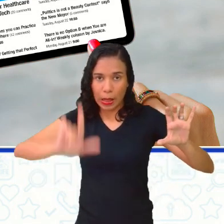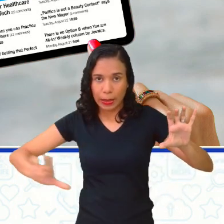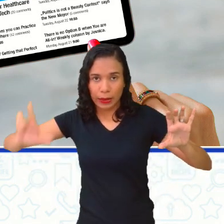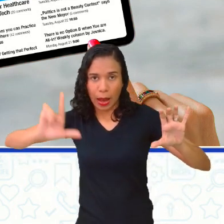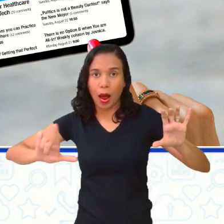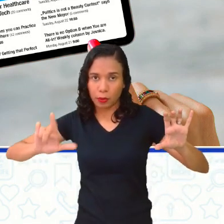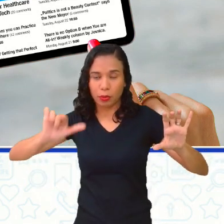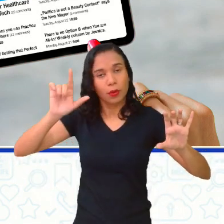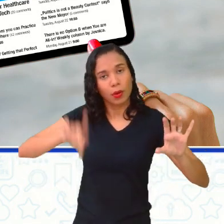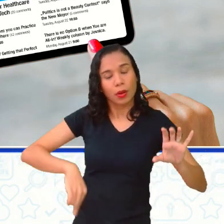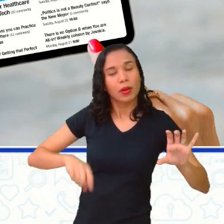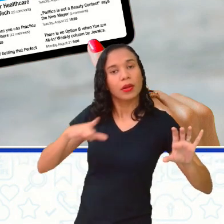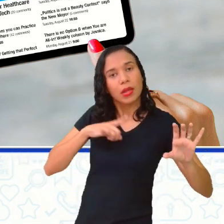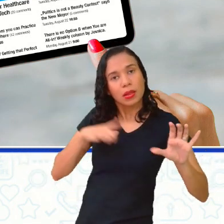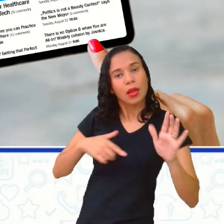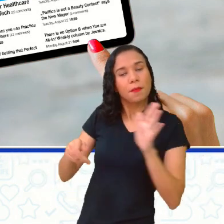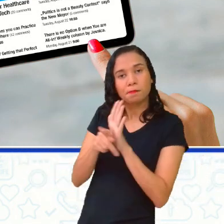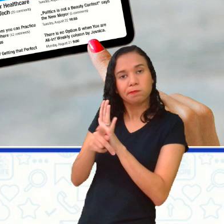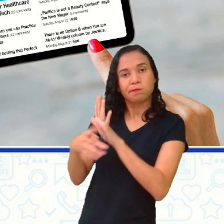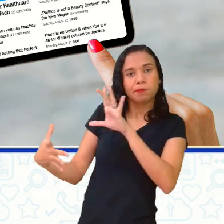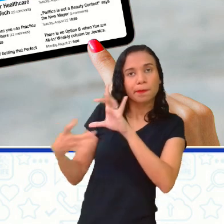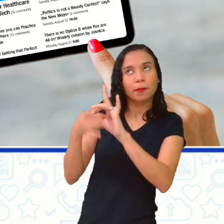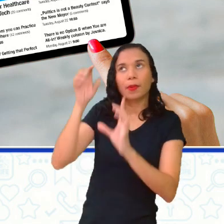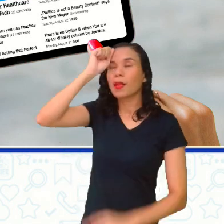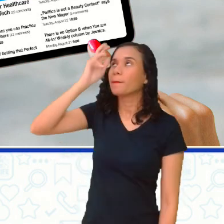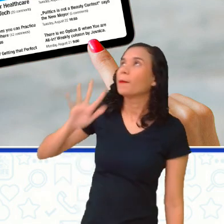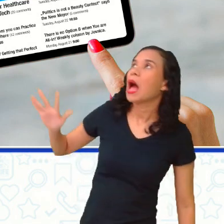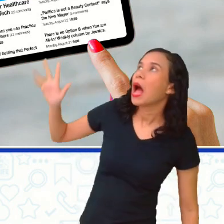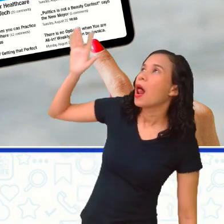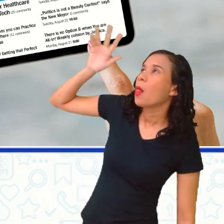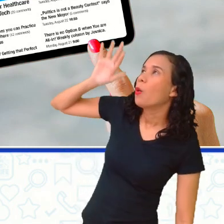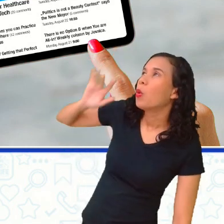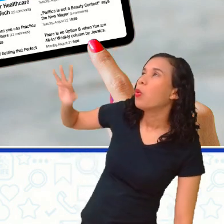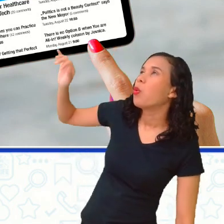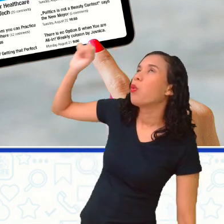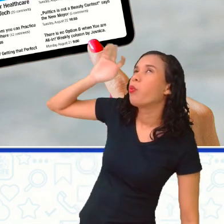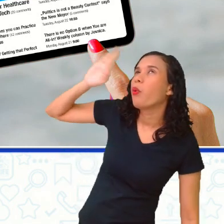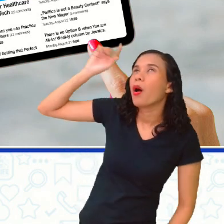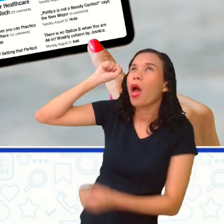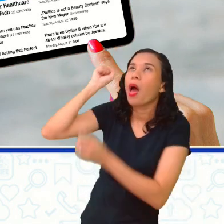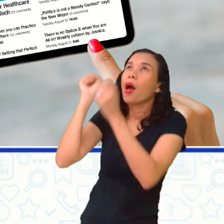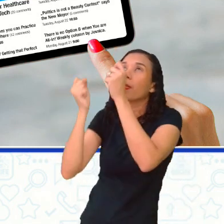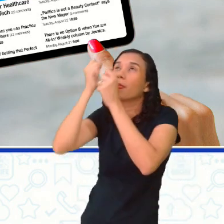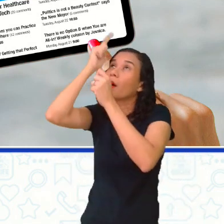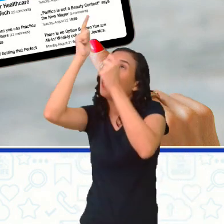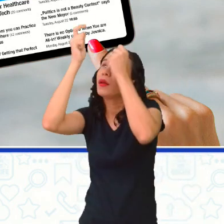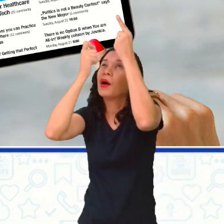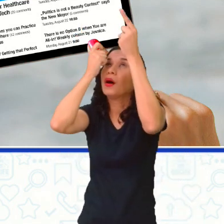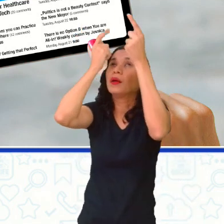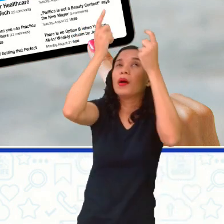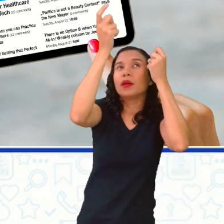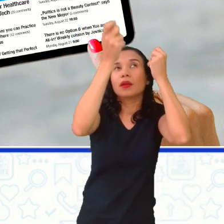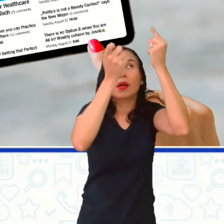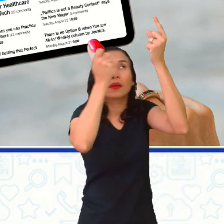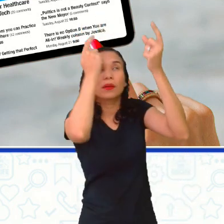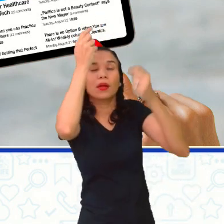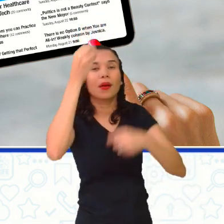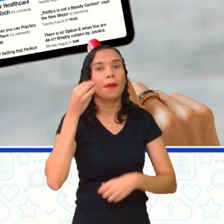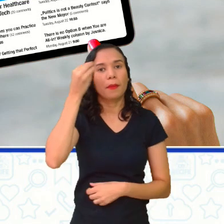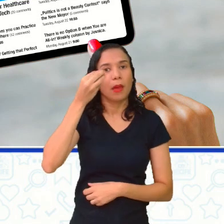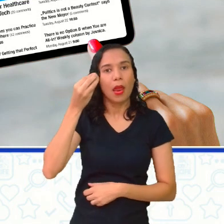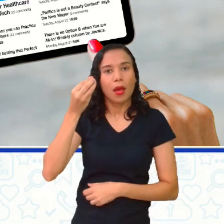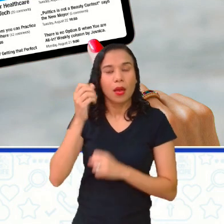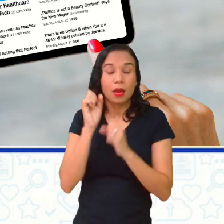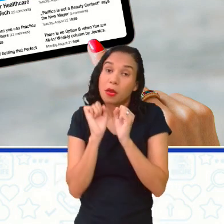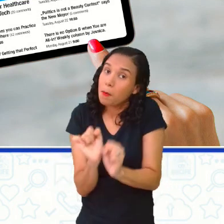literários, ou seja, aqueles que têm um aporte imaginativo, aqueles que vão criar possibilidades de vivências